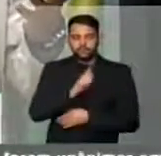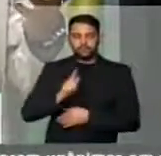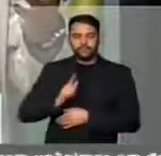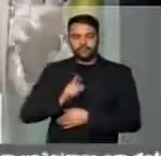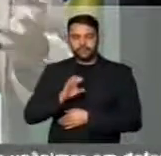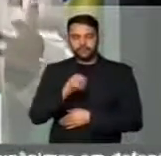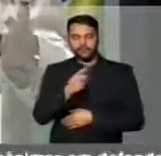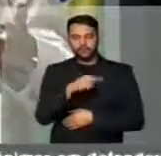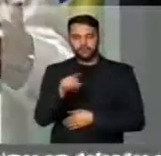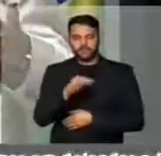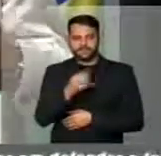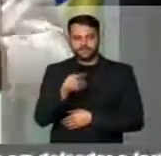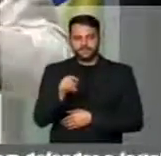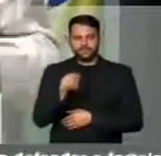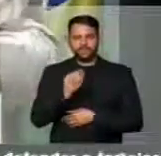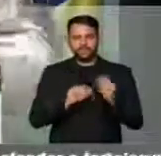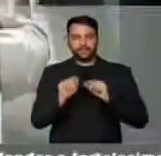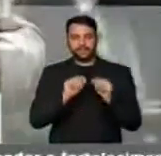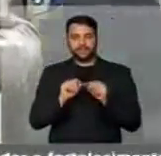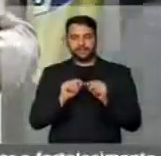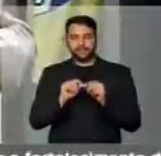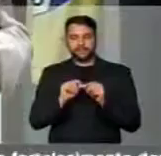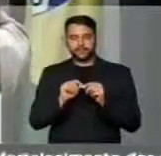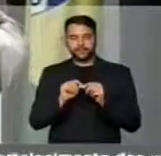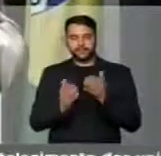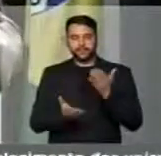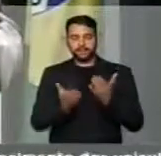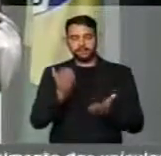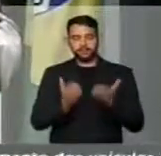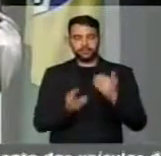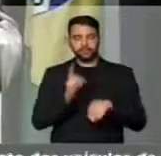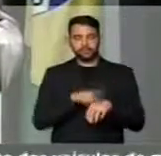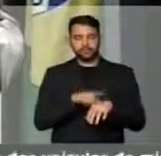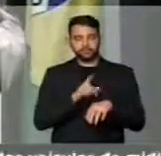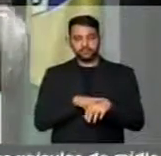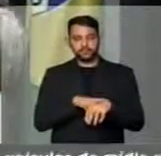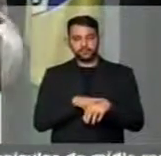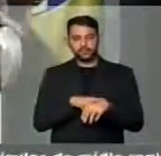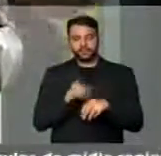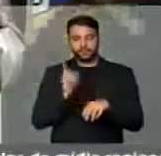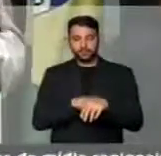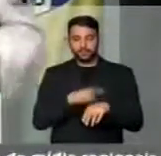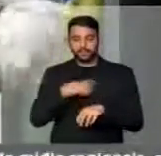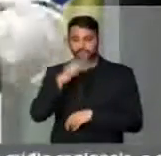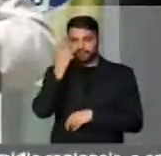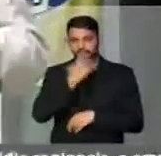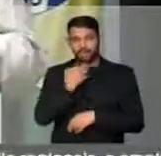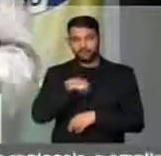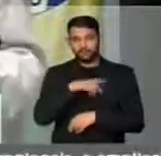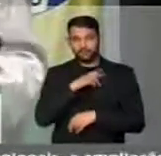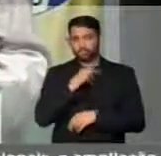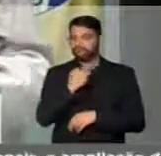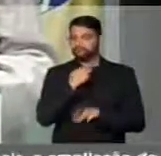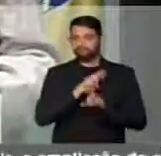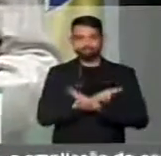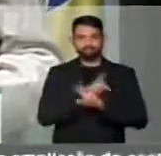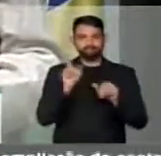à oposição é equilíbrio nesse momento. É um momento grave e é